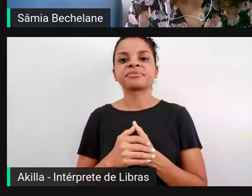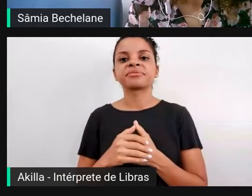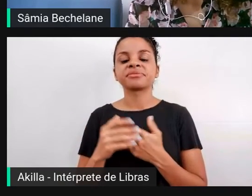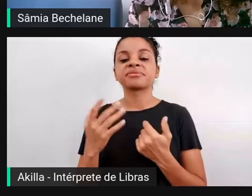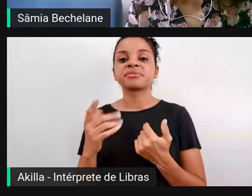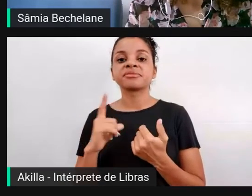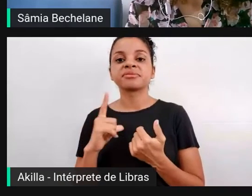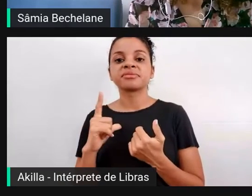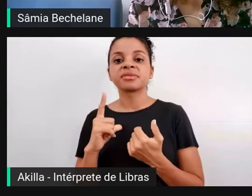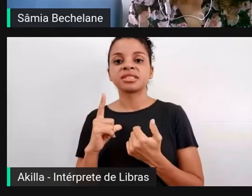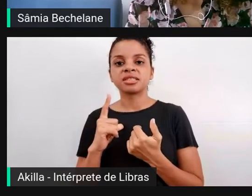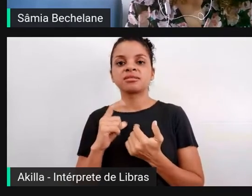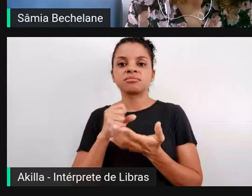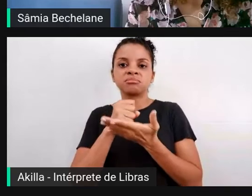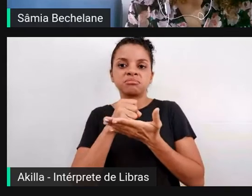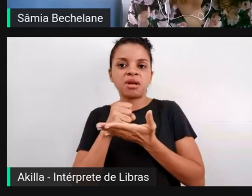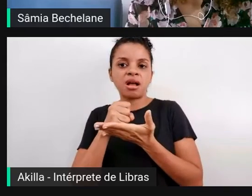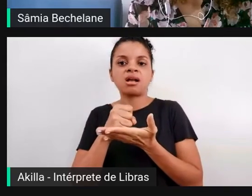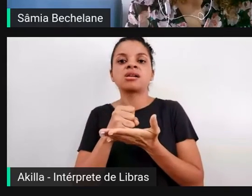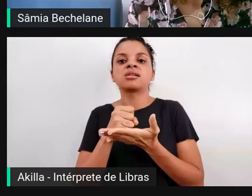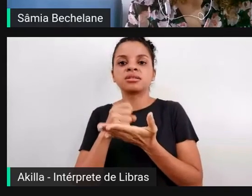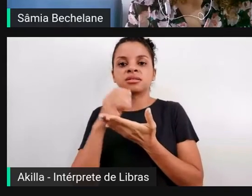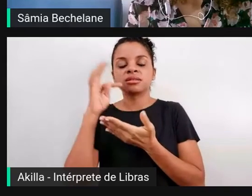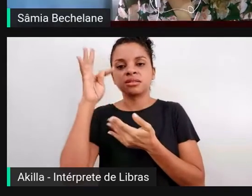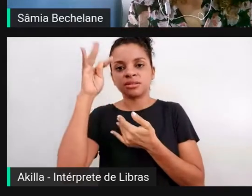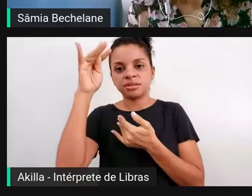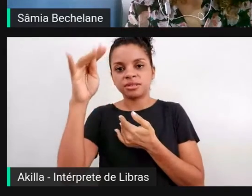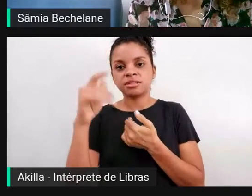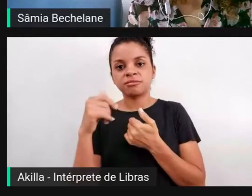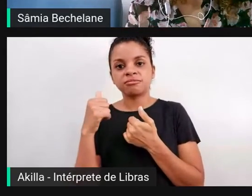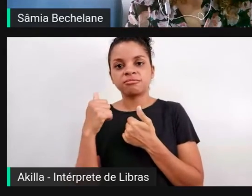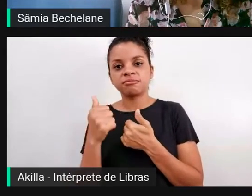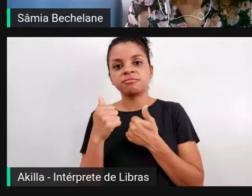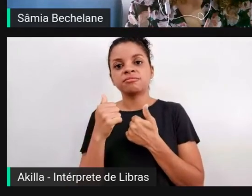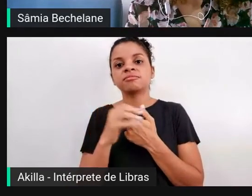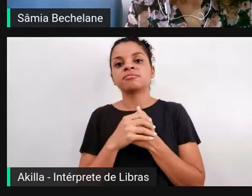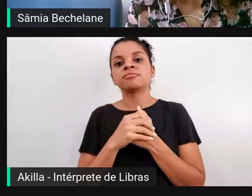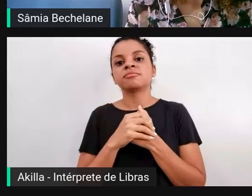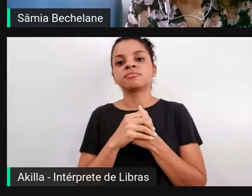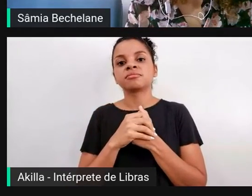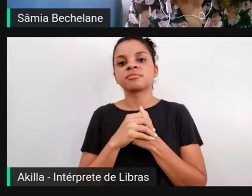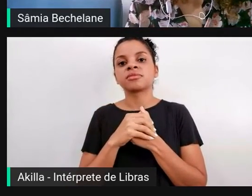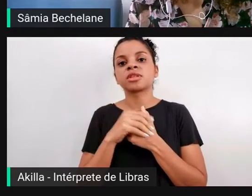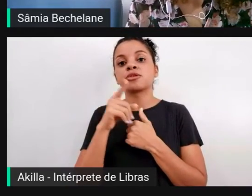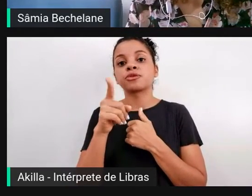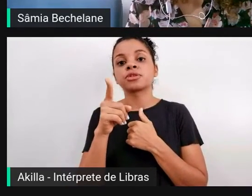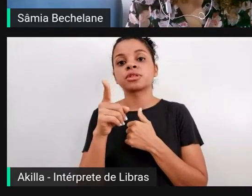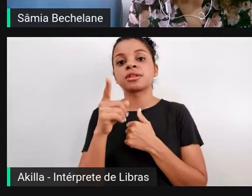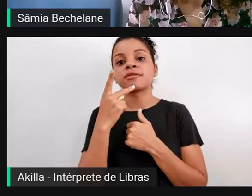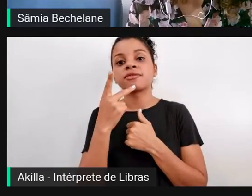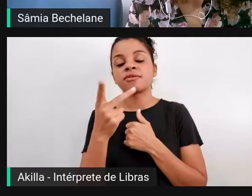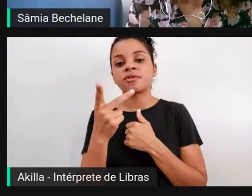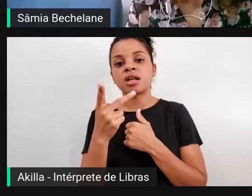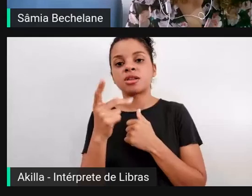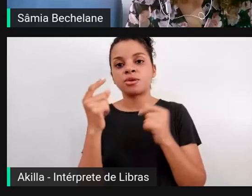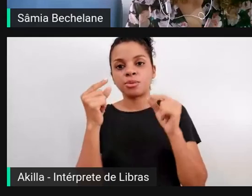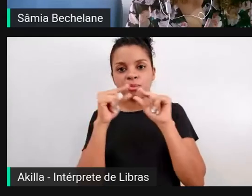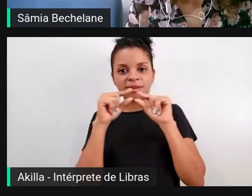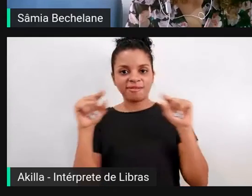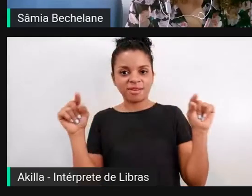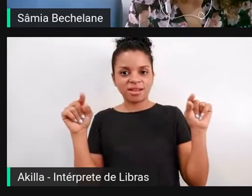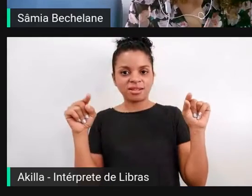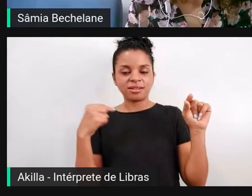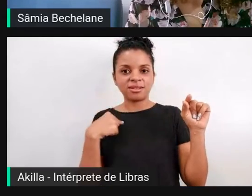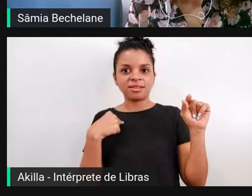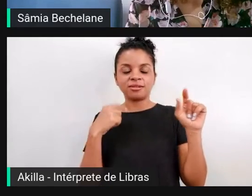né, teóricas aí nesse enquadramento e nessa pesquisa. Você falou uma frase que me chamou muita atenção,